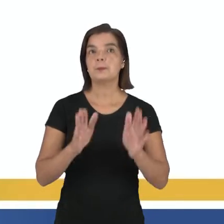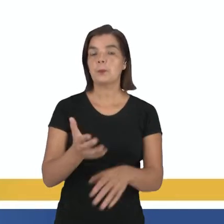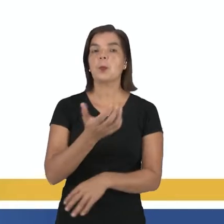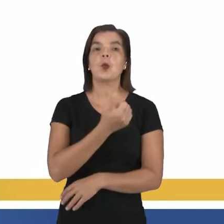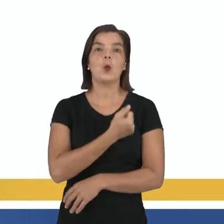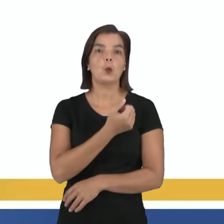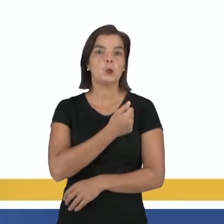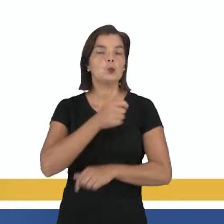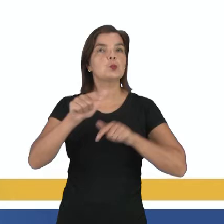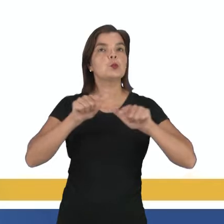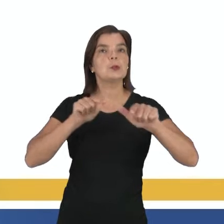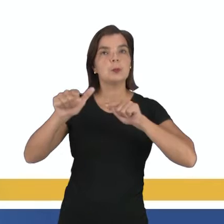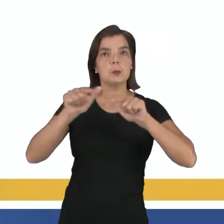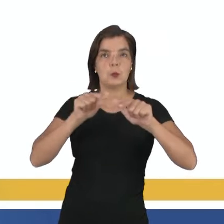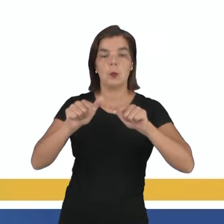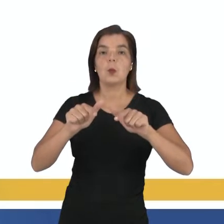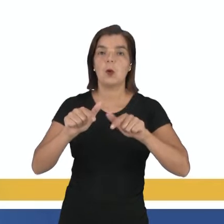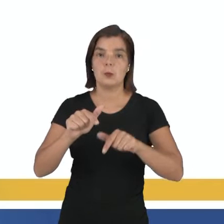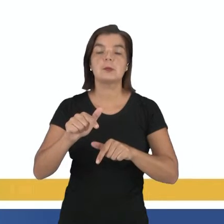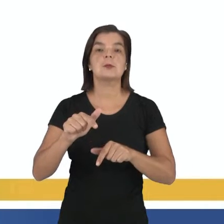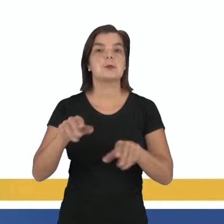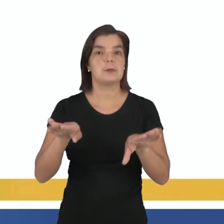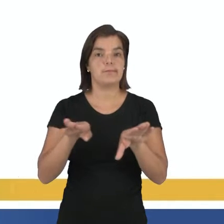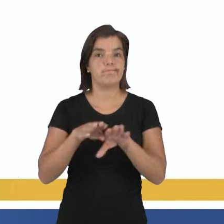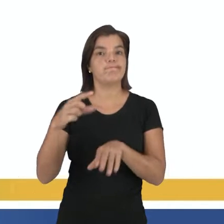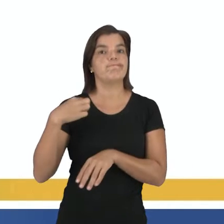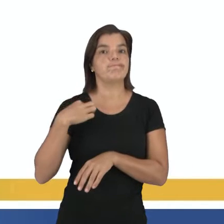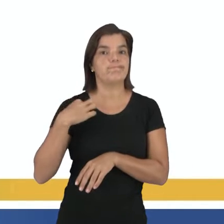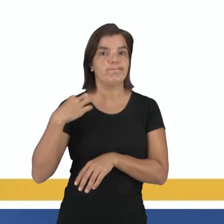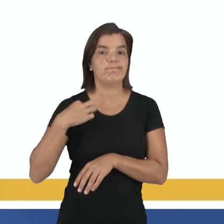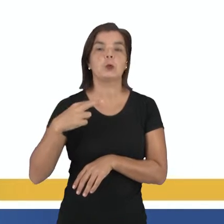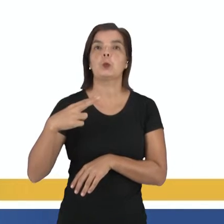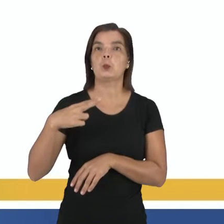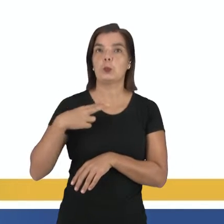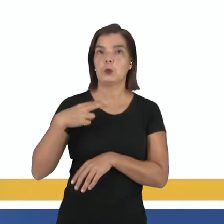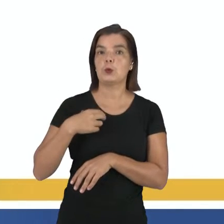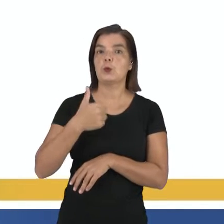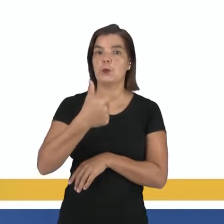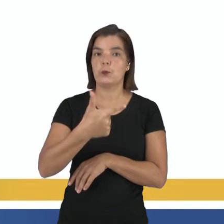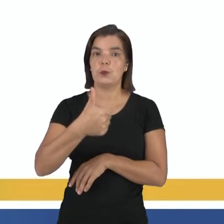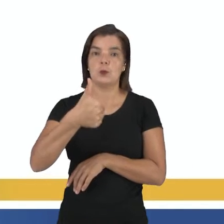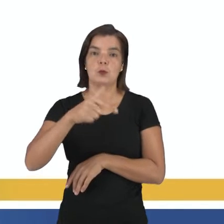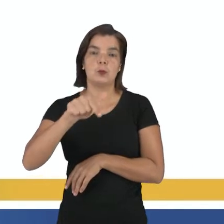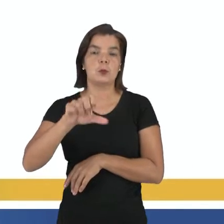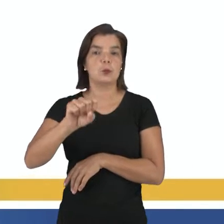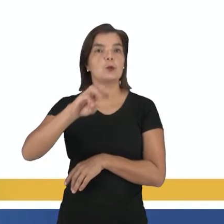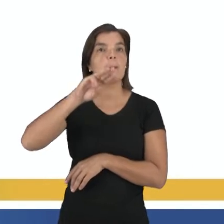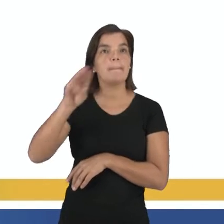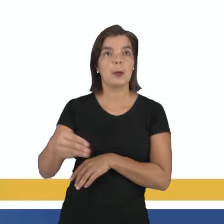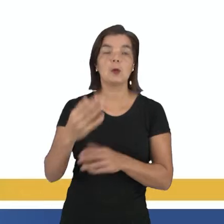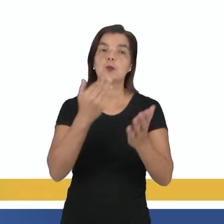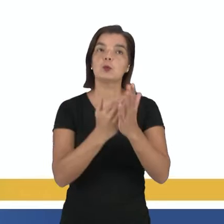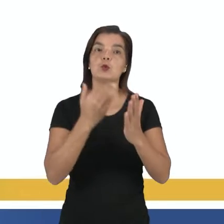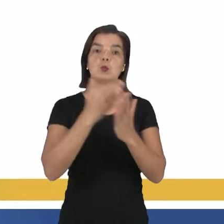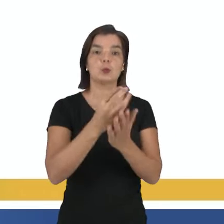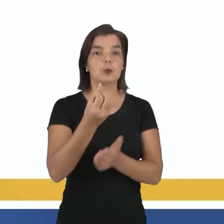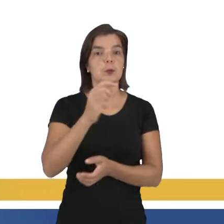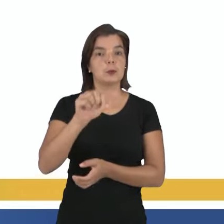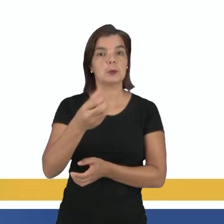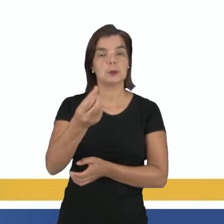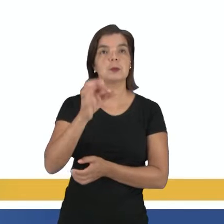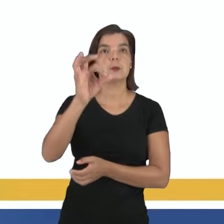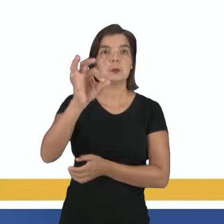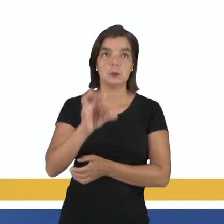Já o número de trabalhadores por conta própria, 21,8 milhões, subiu 0,6%,